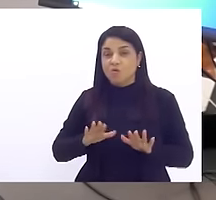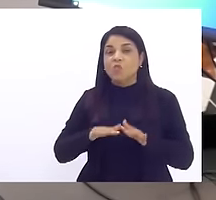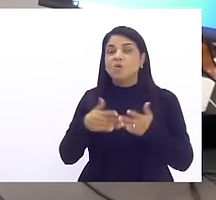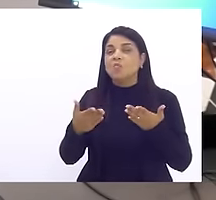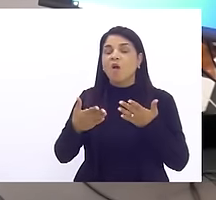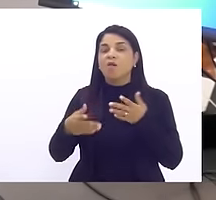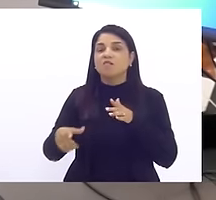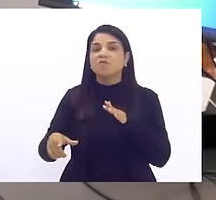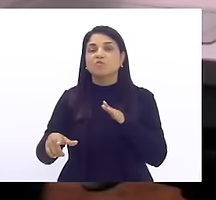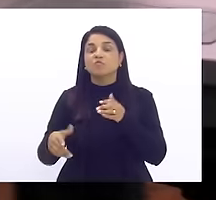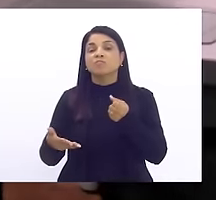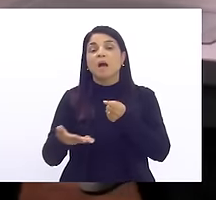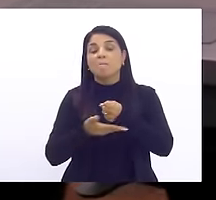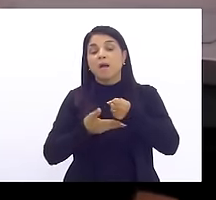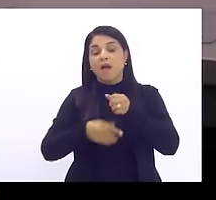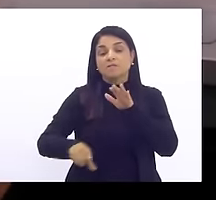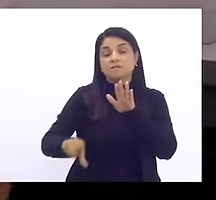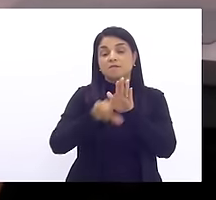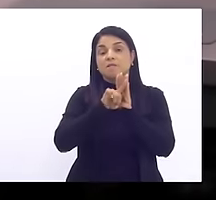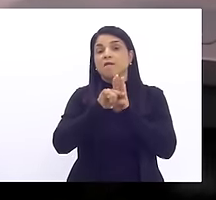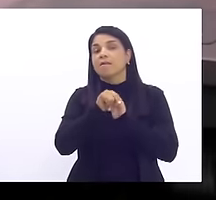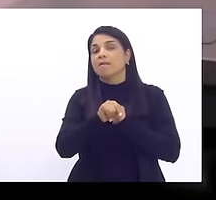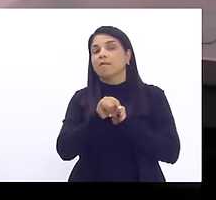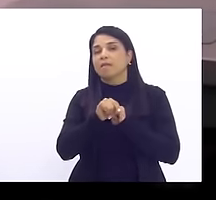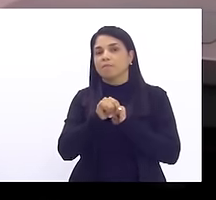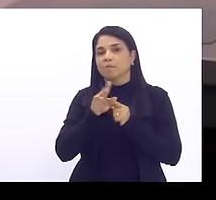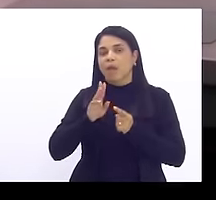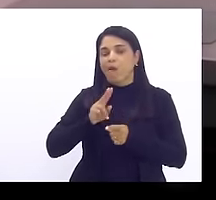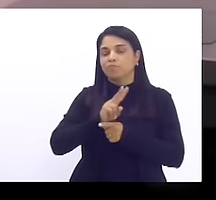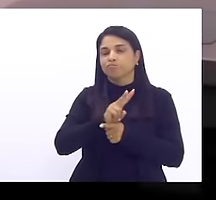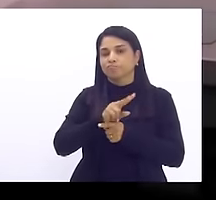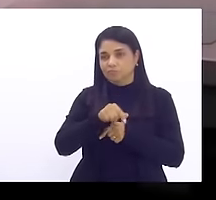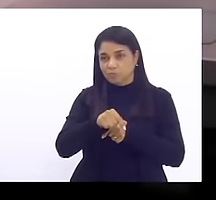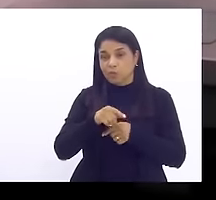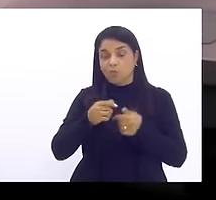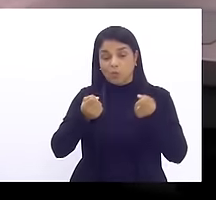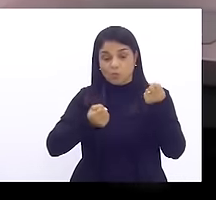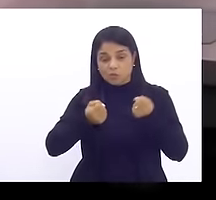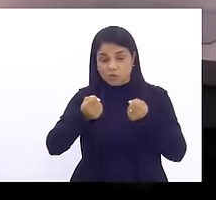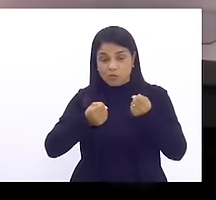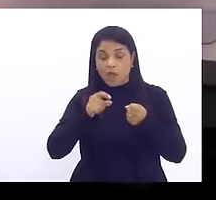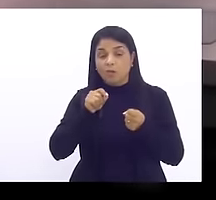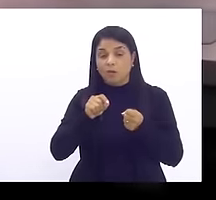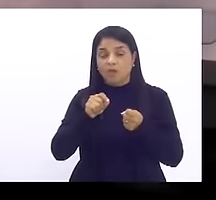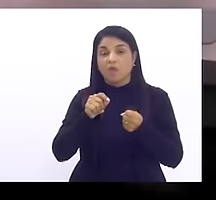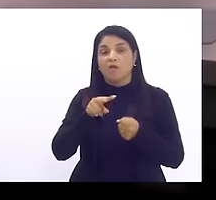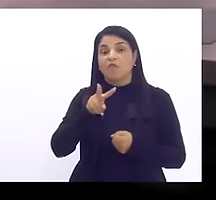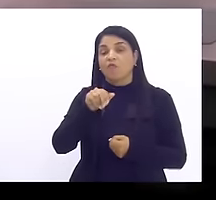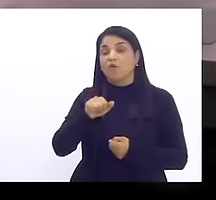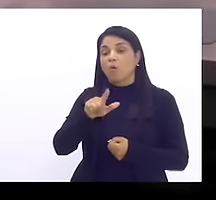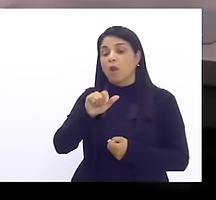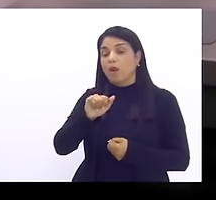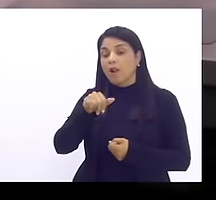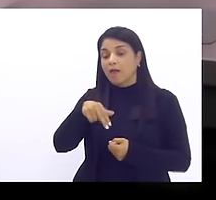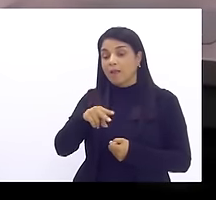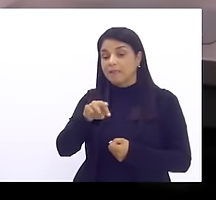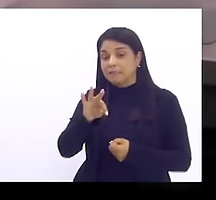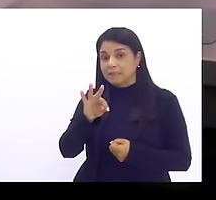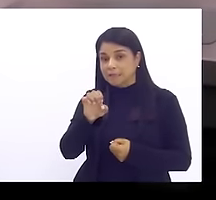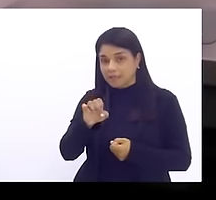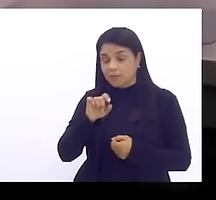para isso então os carros eles têm que ser caracterizados Como que o carro da volante é caracterizado com imã